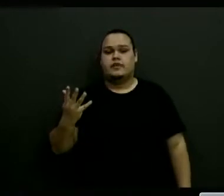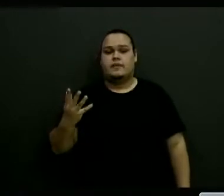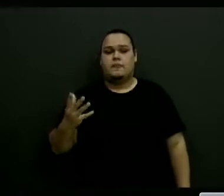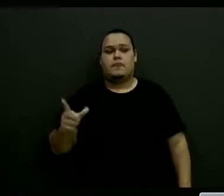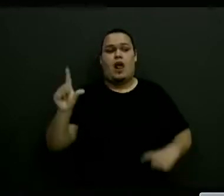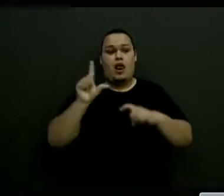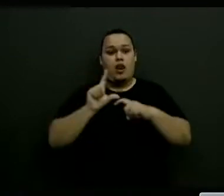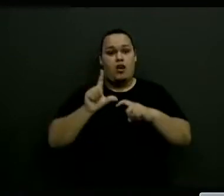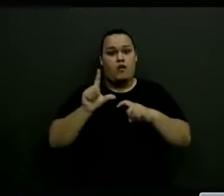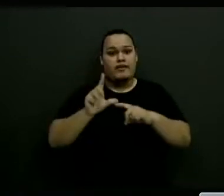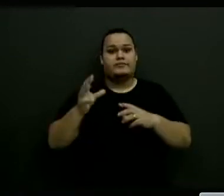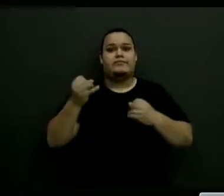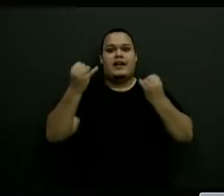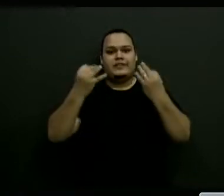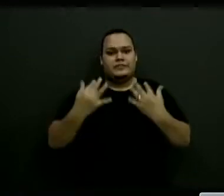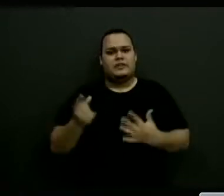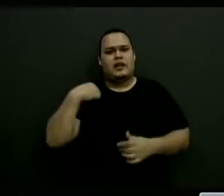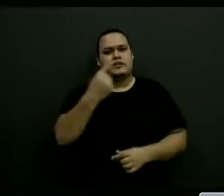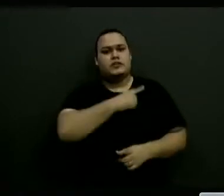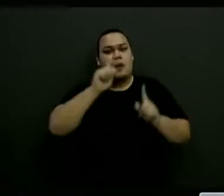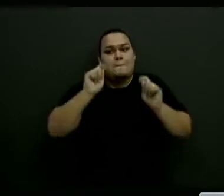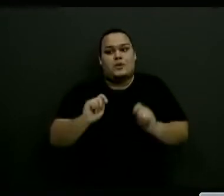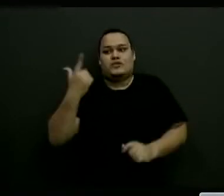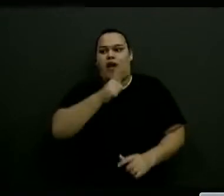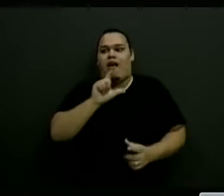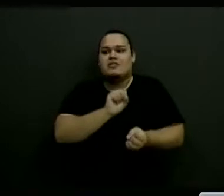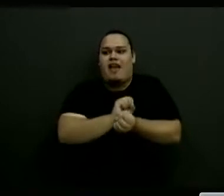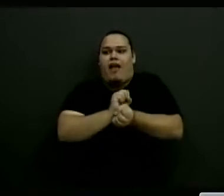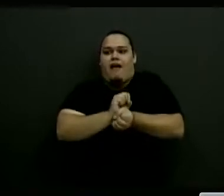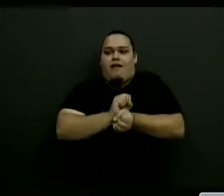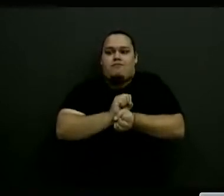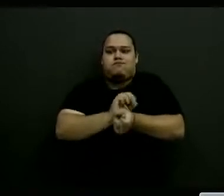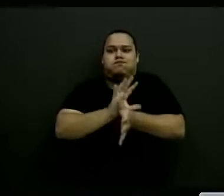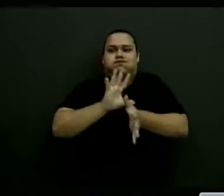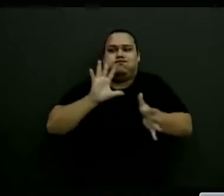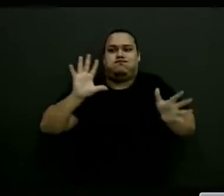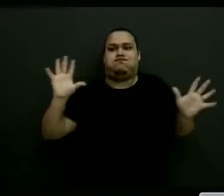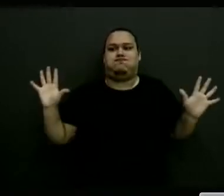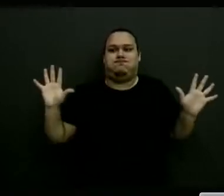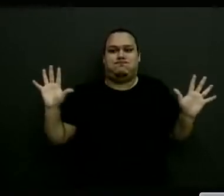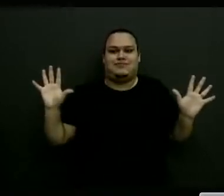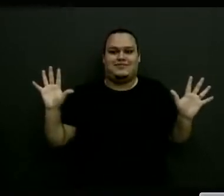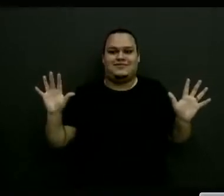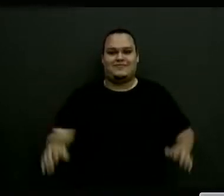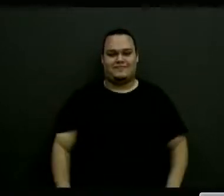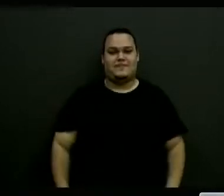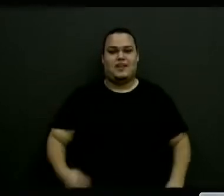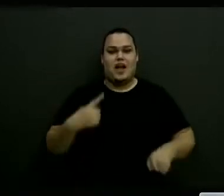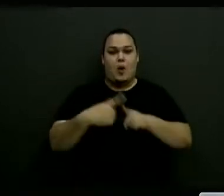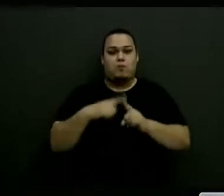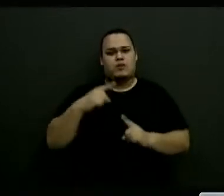Lucas escreve maravilhosamente acerca de Jesus e enfoca na mensagem de Pedro na casa de